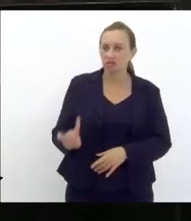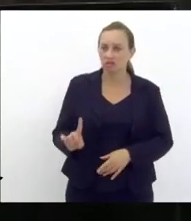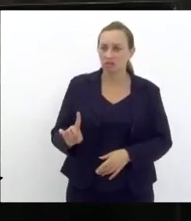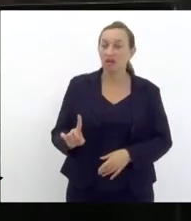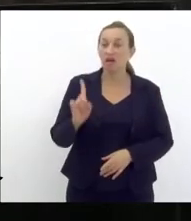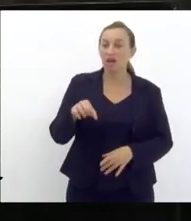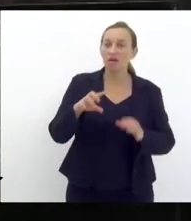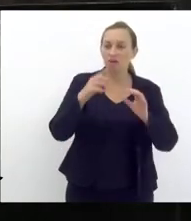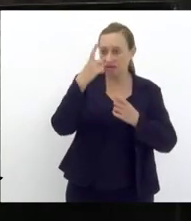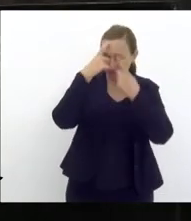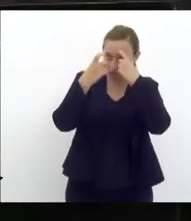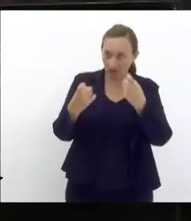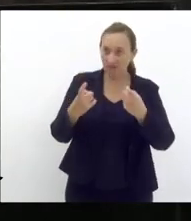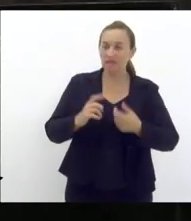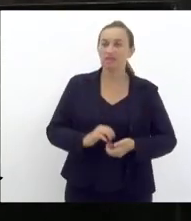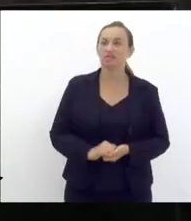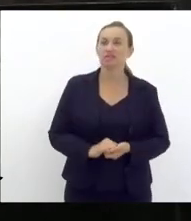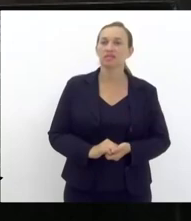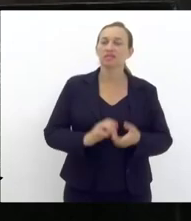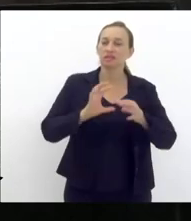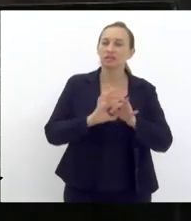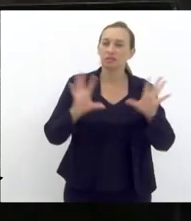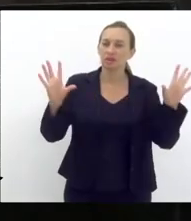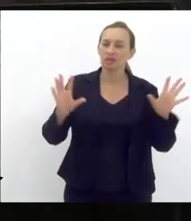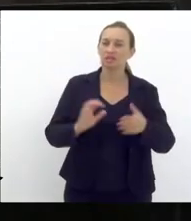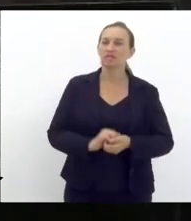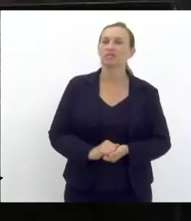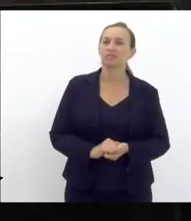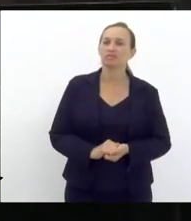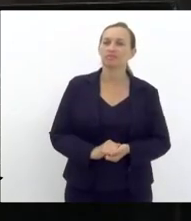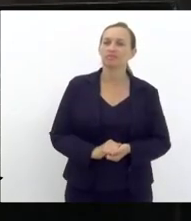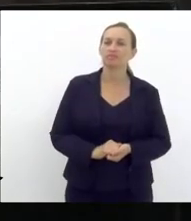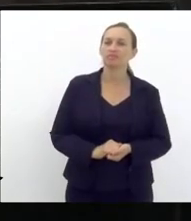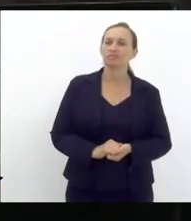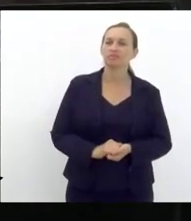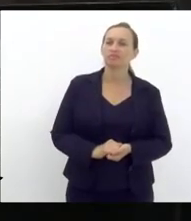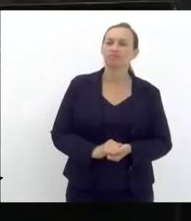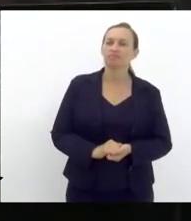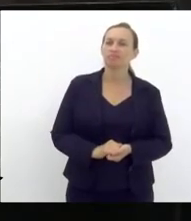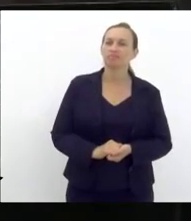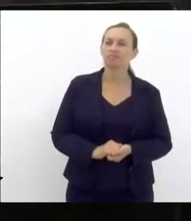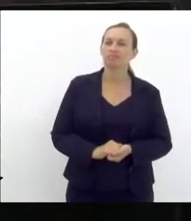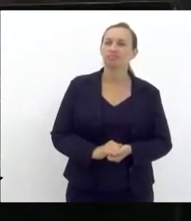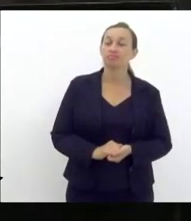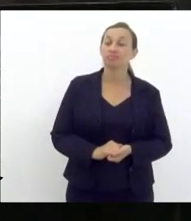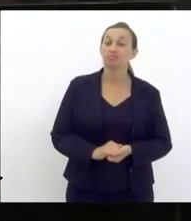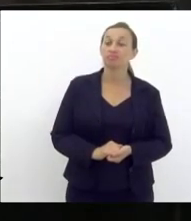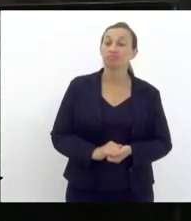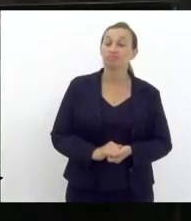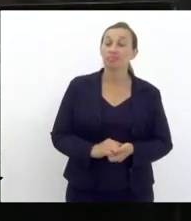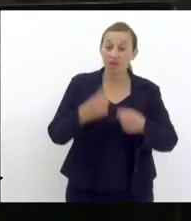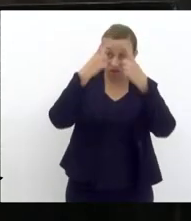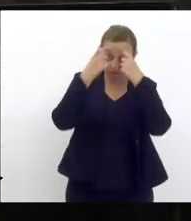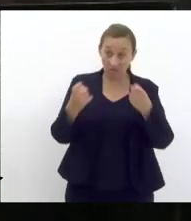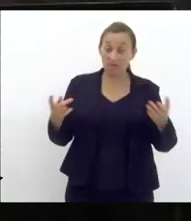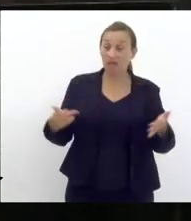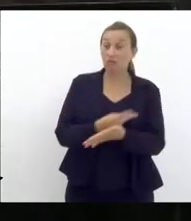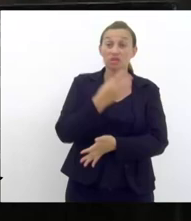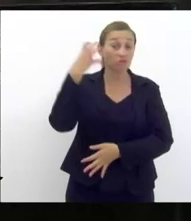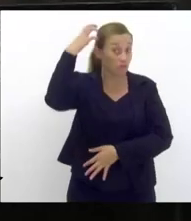é uma violência a própria democracia é a violência que aconteceu com a Mariele